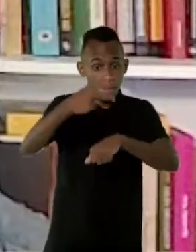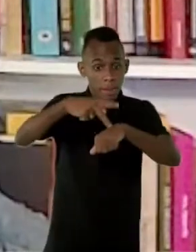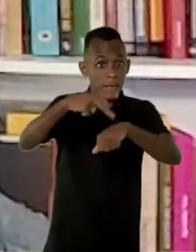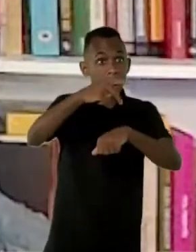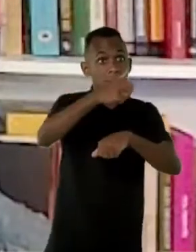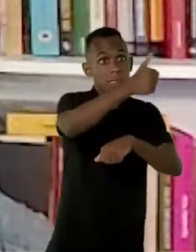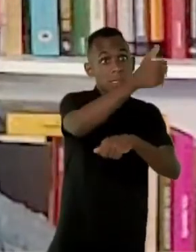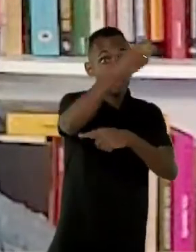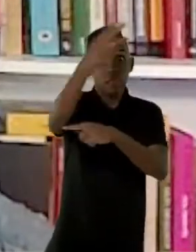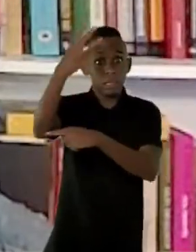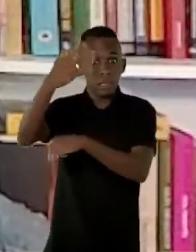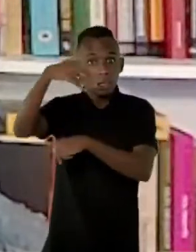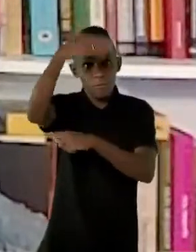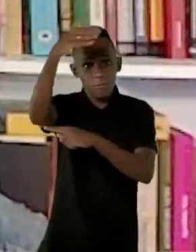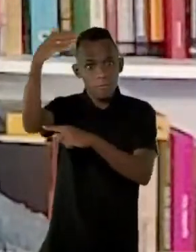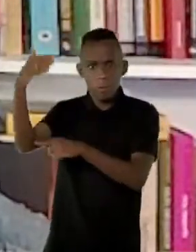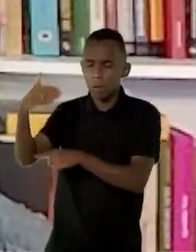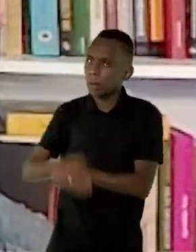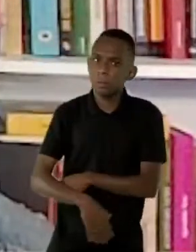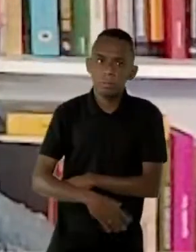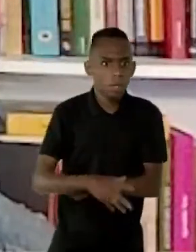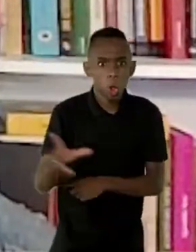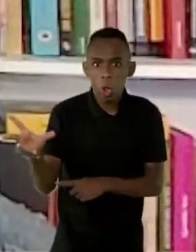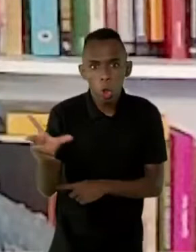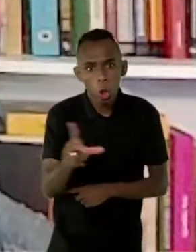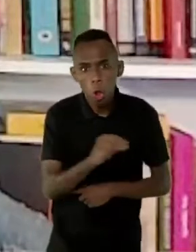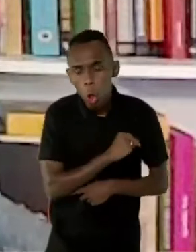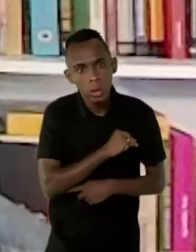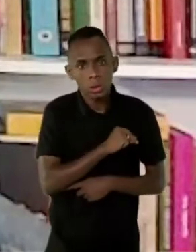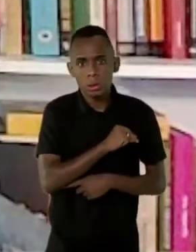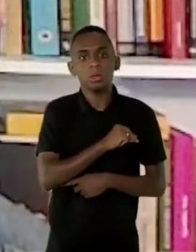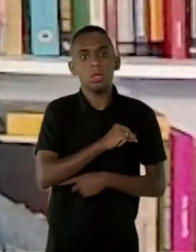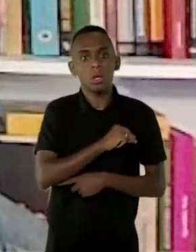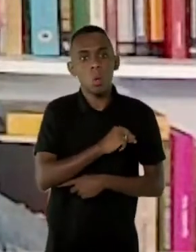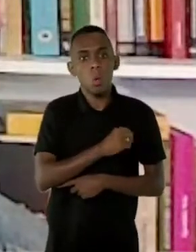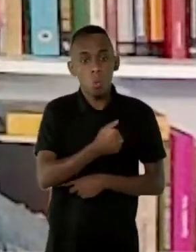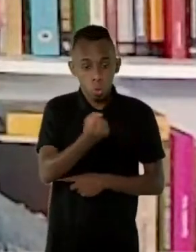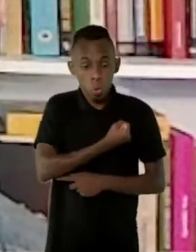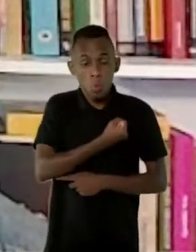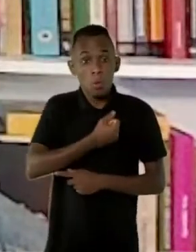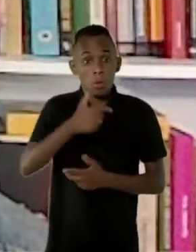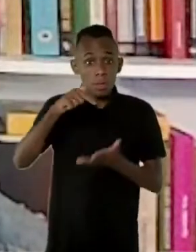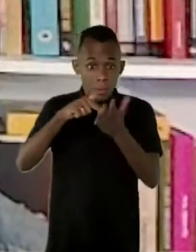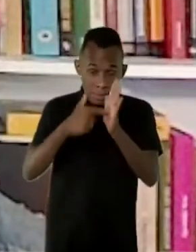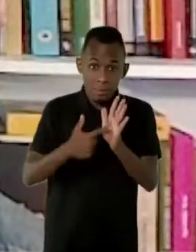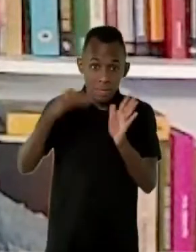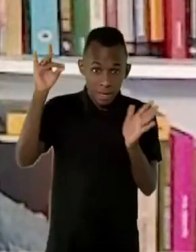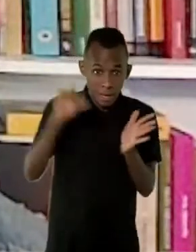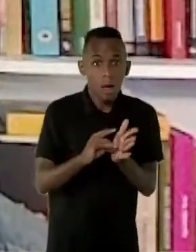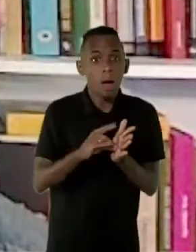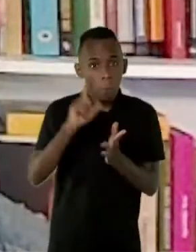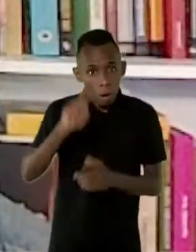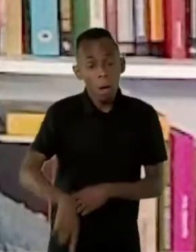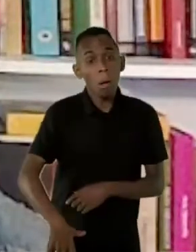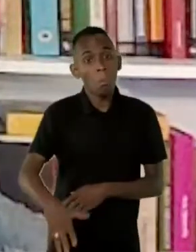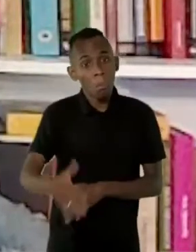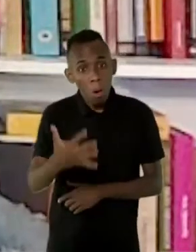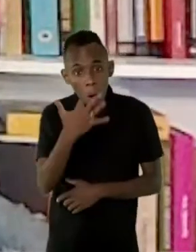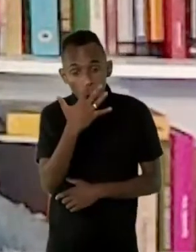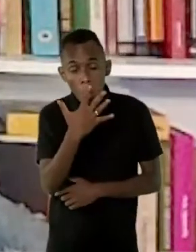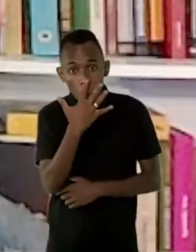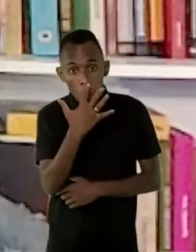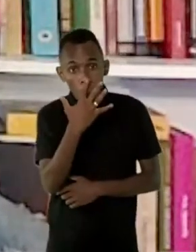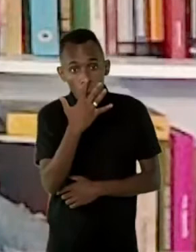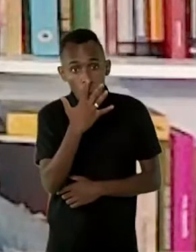É impressionante as cifras. A cifra é uma coisa de assustar. Sabe? A Carolina comprou uma